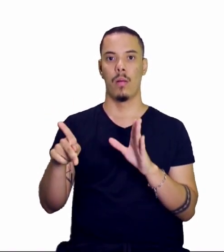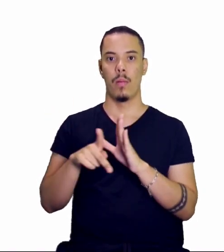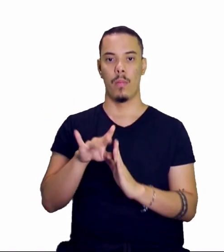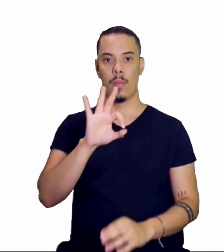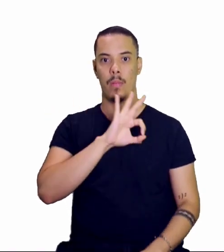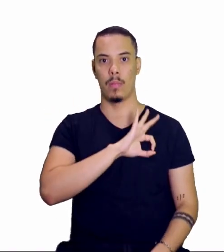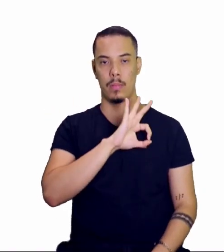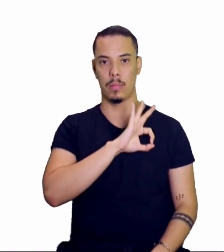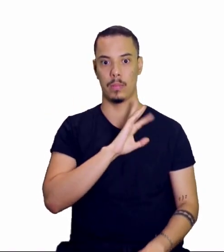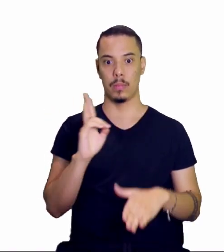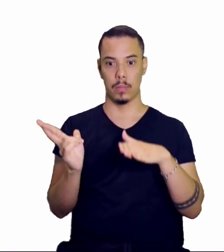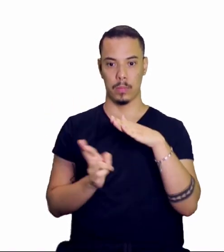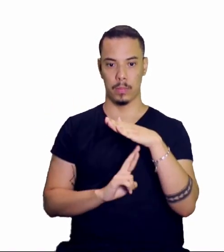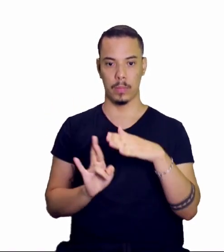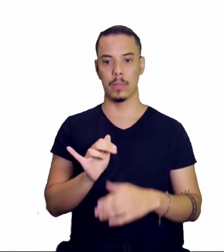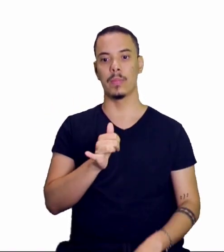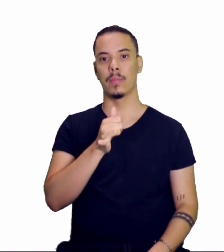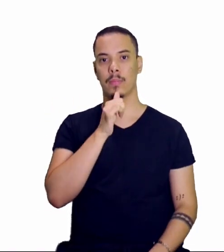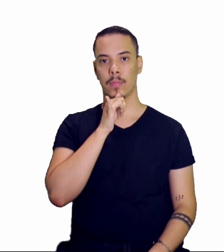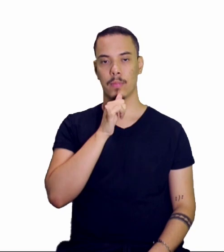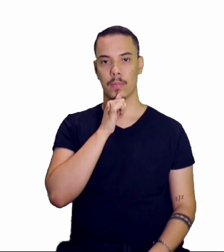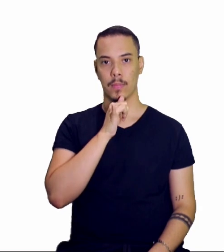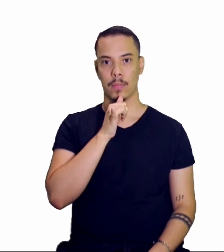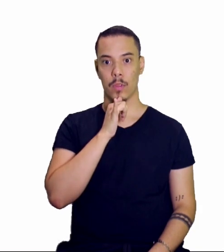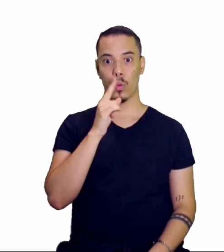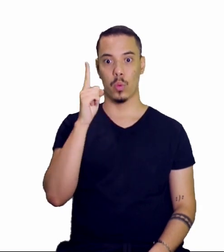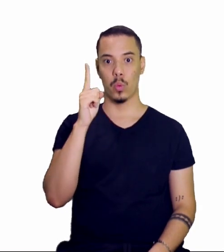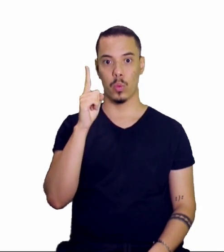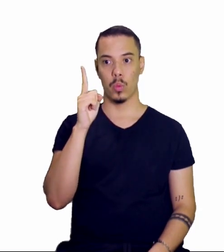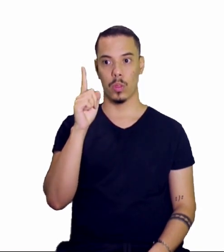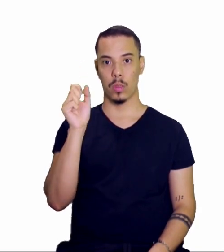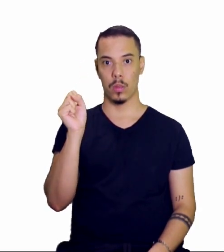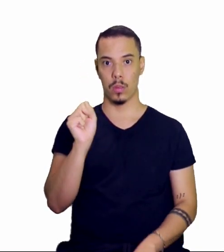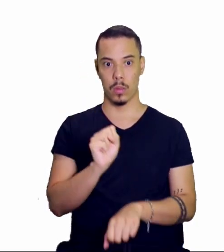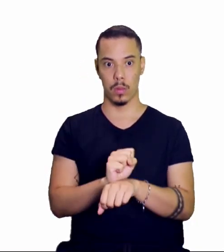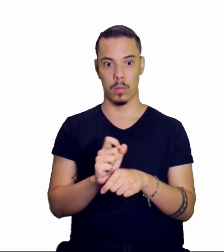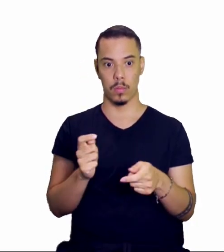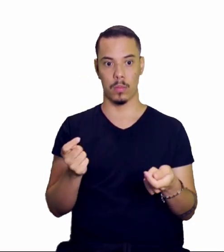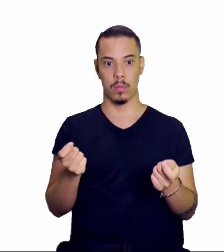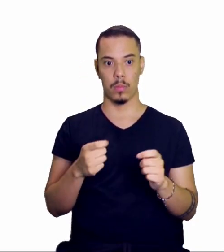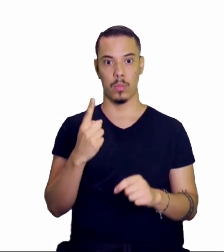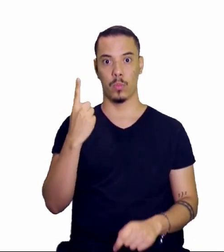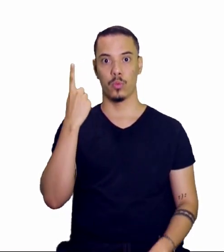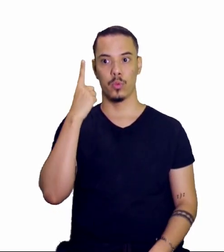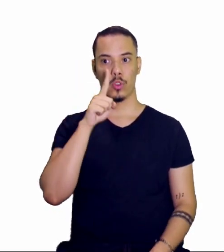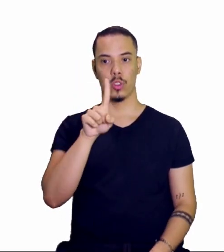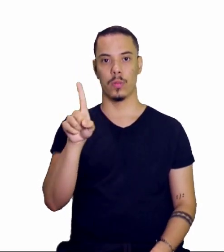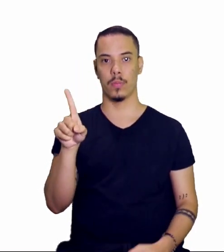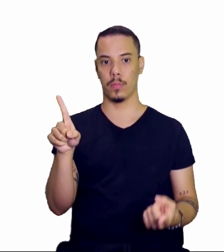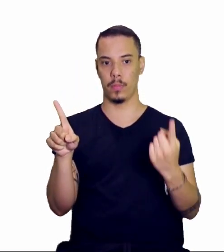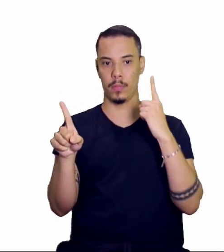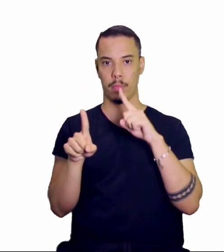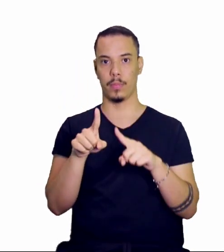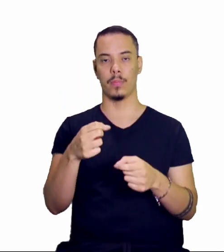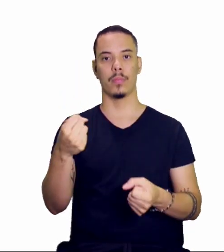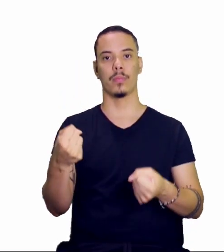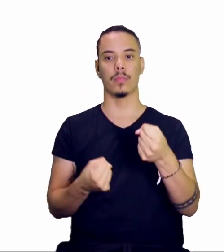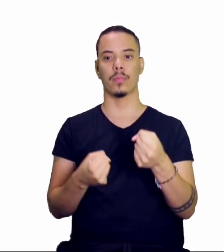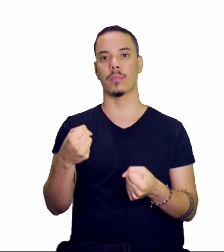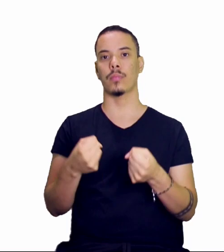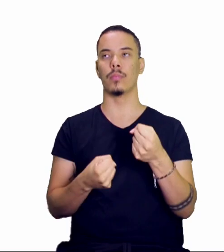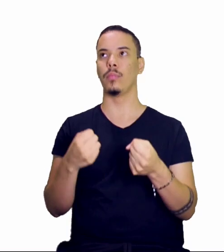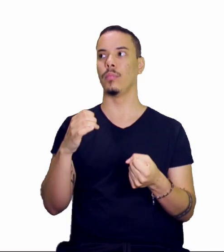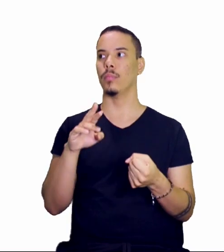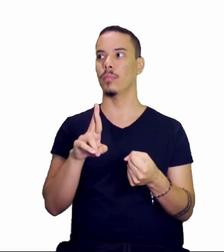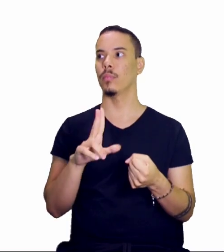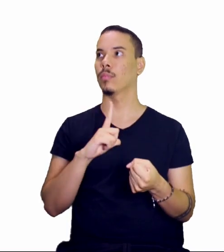cronômetros esportivos. Um exemplo... Um segundo por dia, é possível por dia. utilizar. Você está dirigindo ali você tá dirigindo na BR e